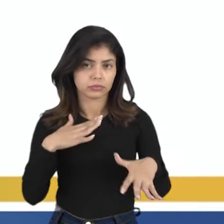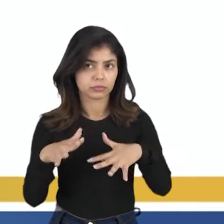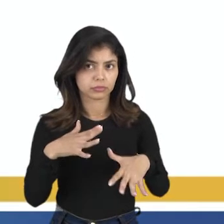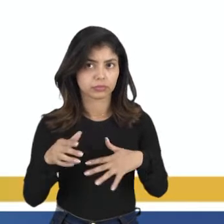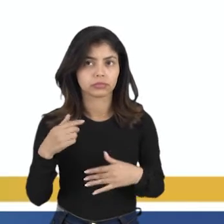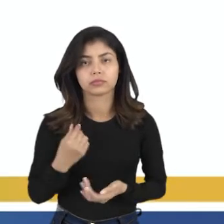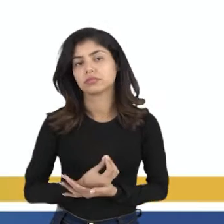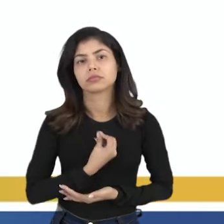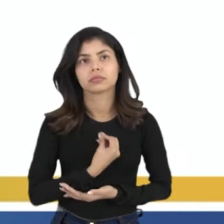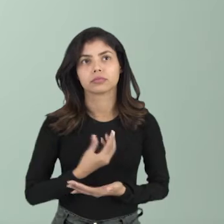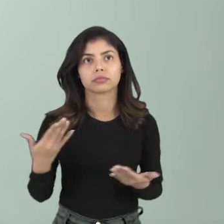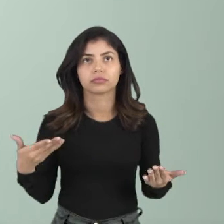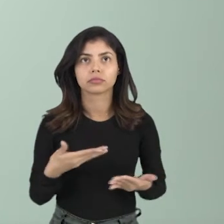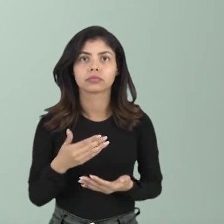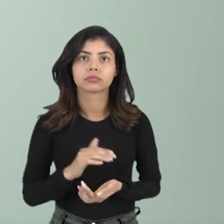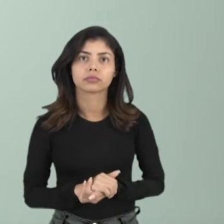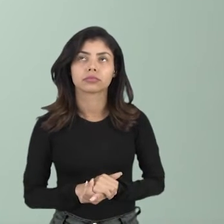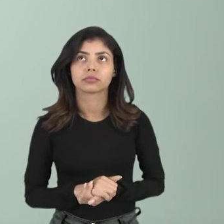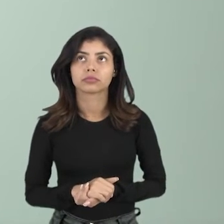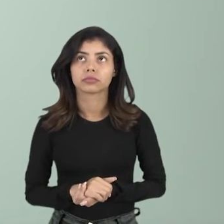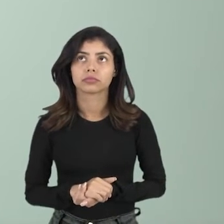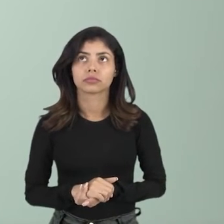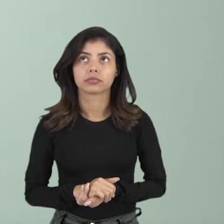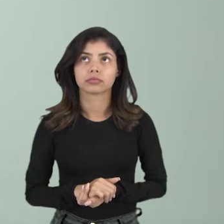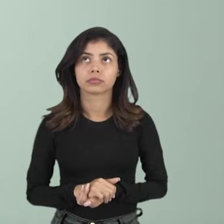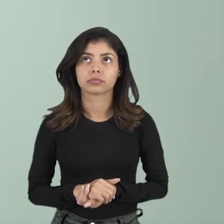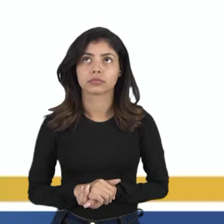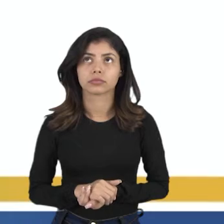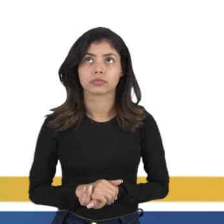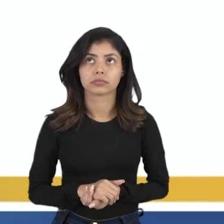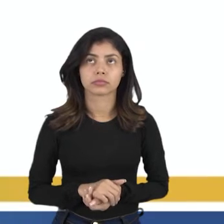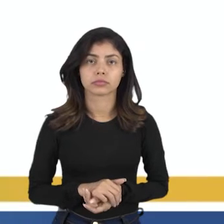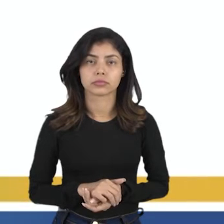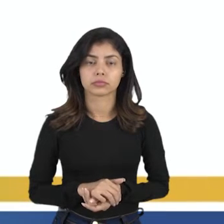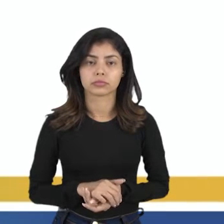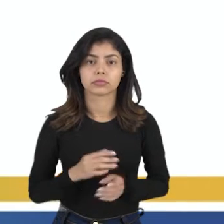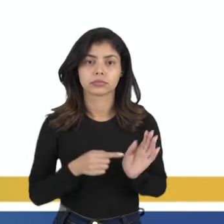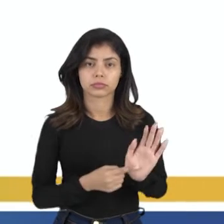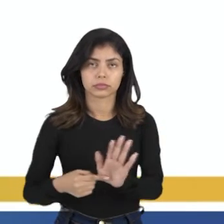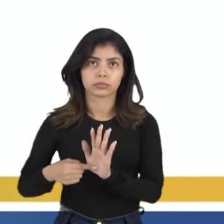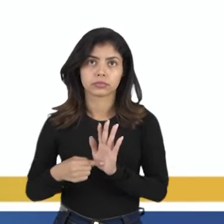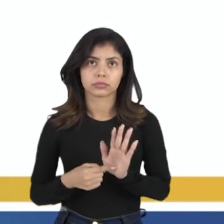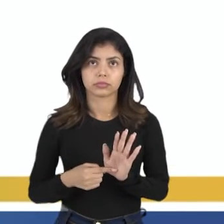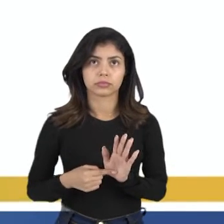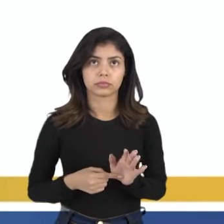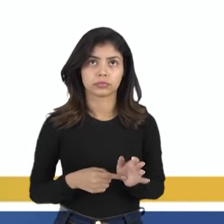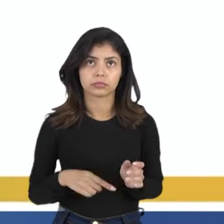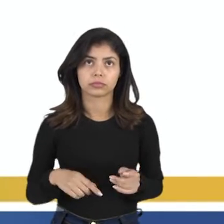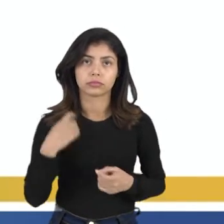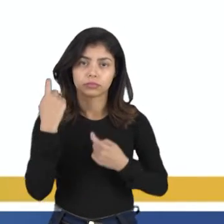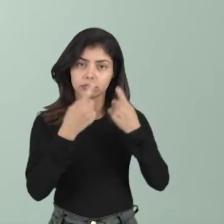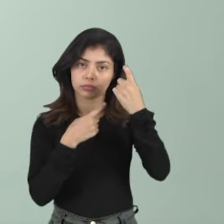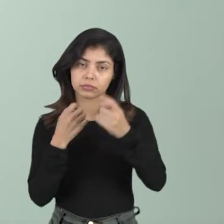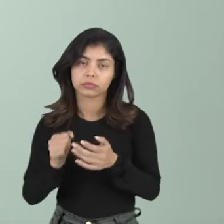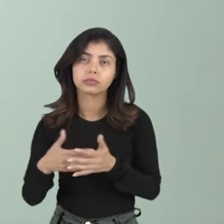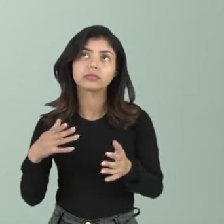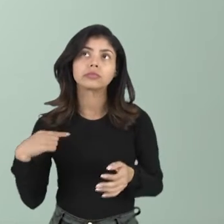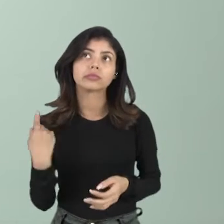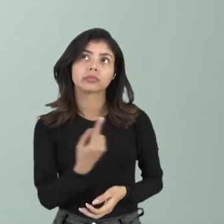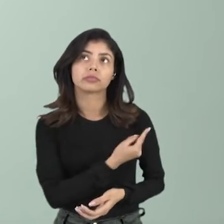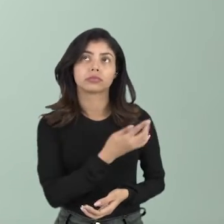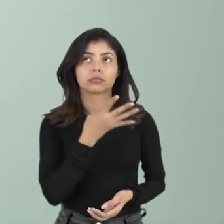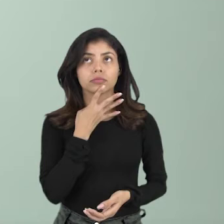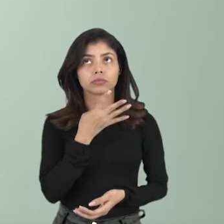momento que nós estamos vivendo agora. Essa é a obra que é muito representativa do expressionismo e muitos de